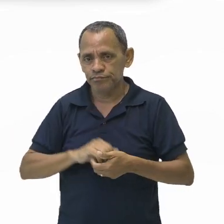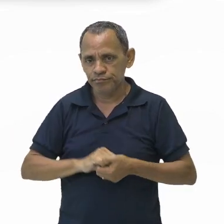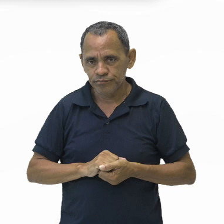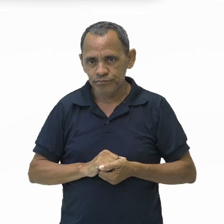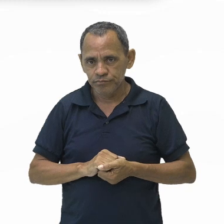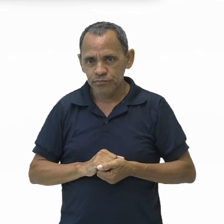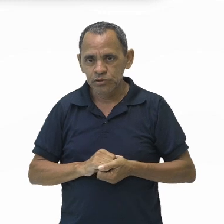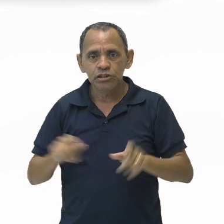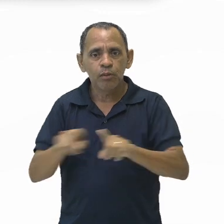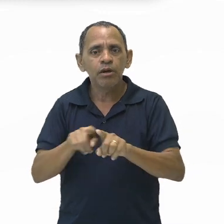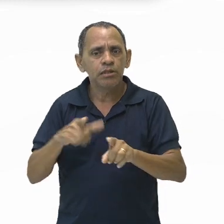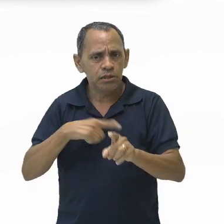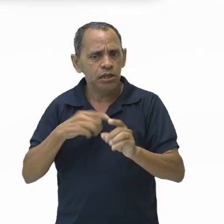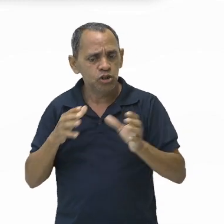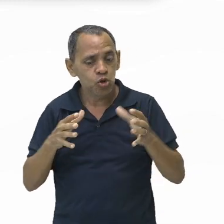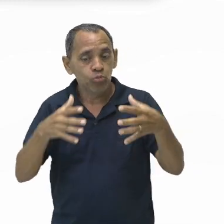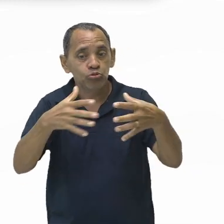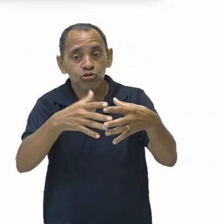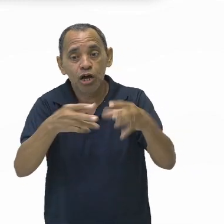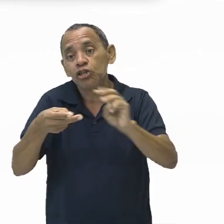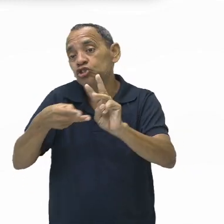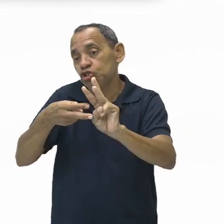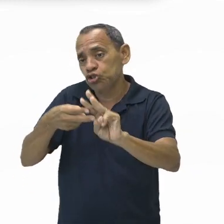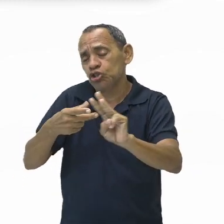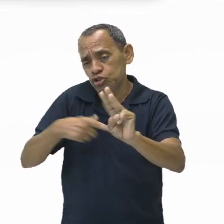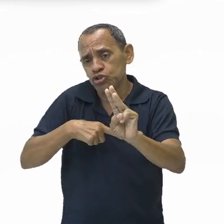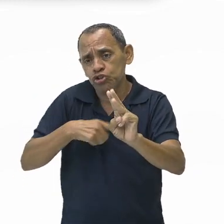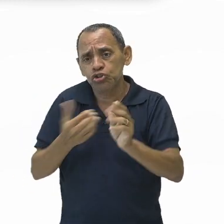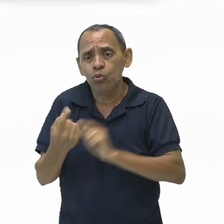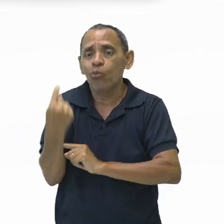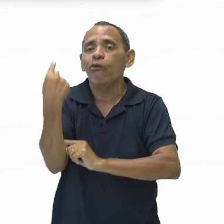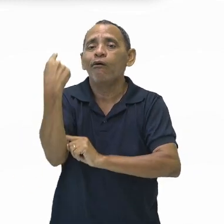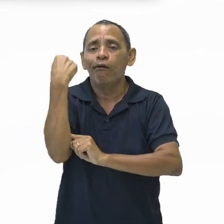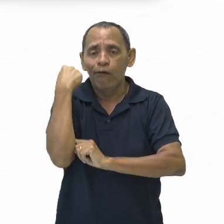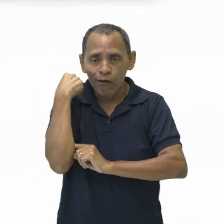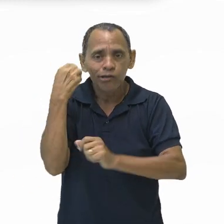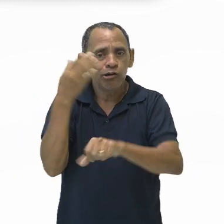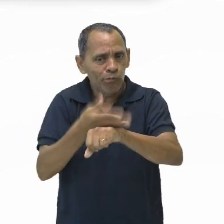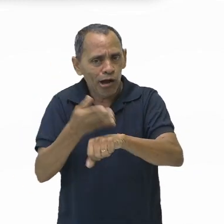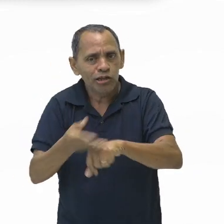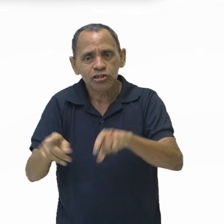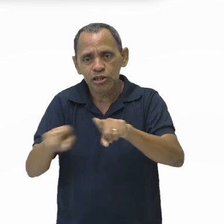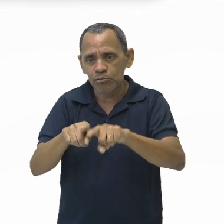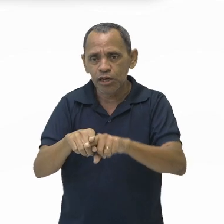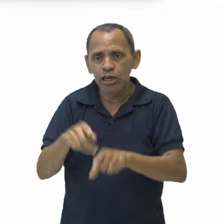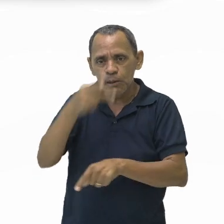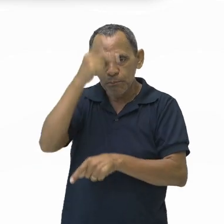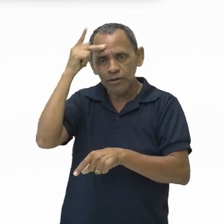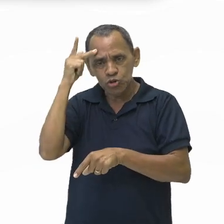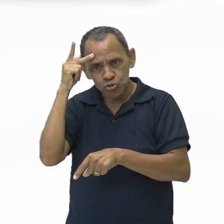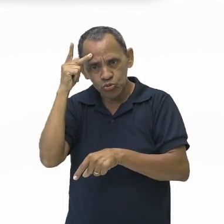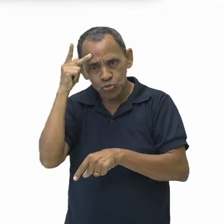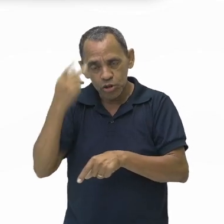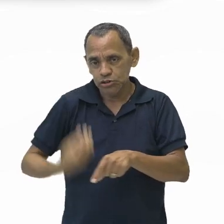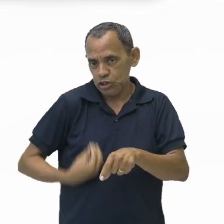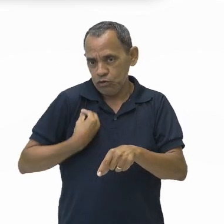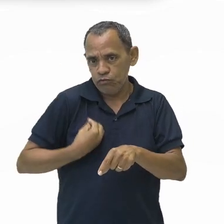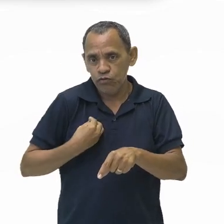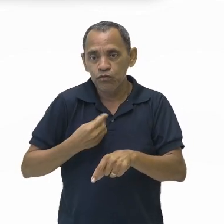tem as comunidades indígenas que também tinham essa prática, as comunidades ribeirinhas que até hoje, né, precisam da caça